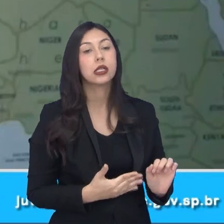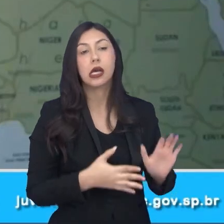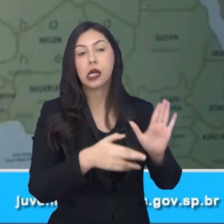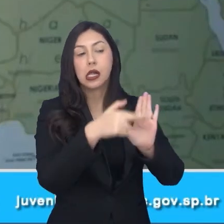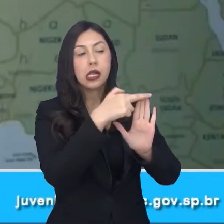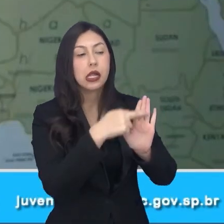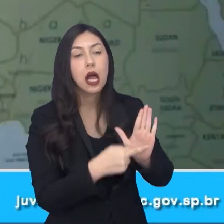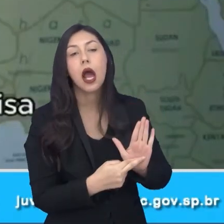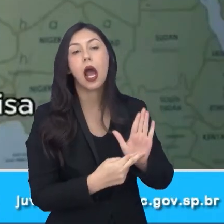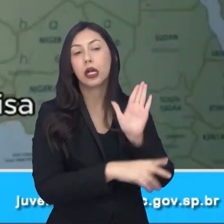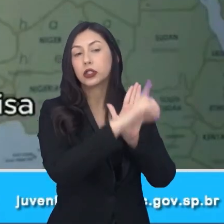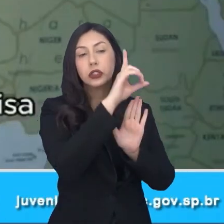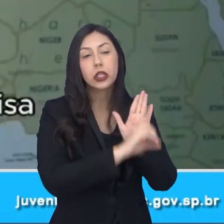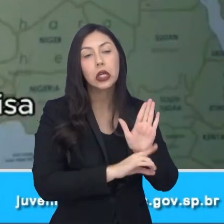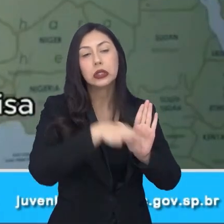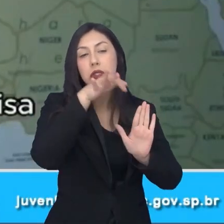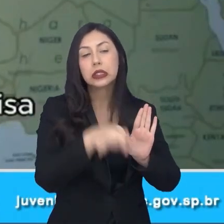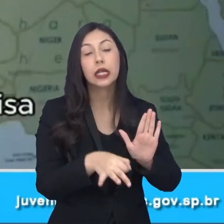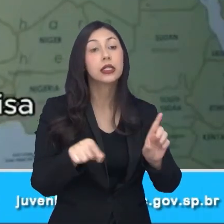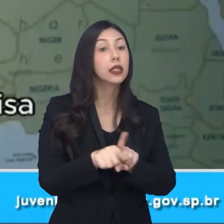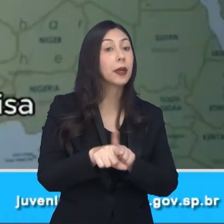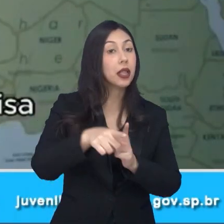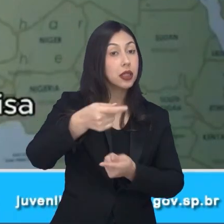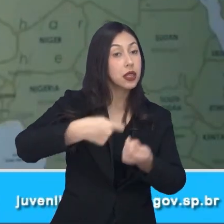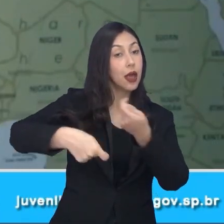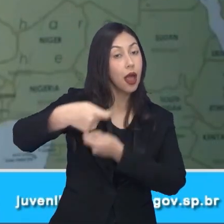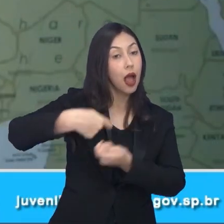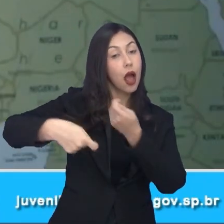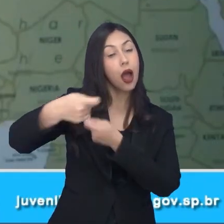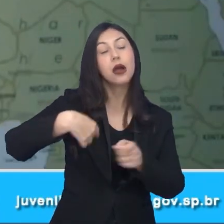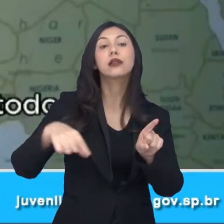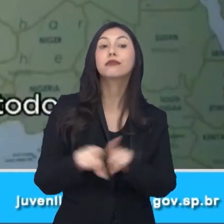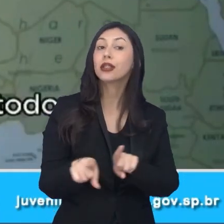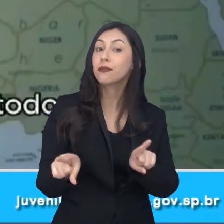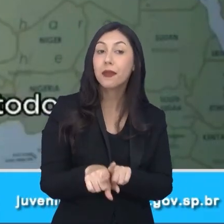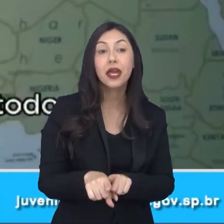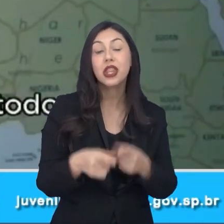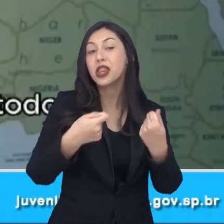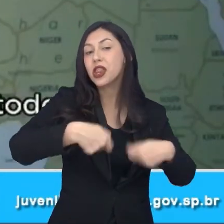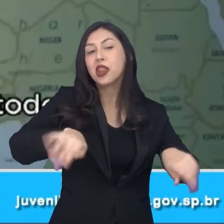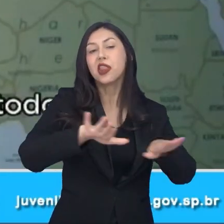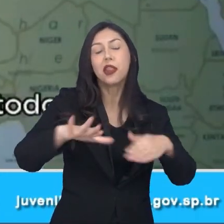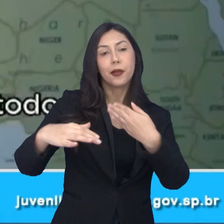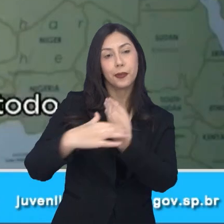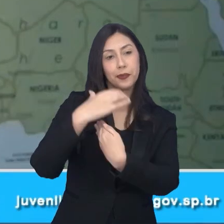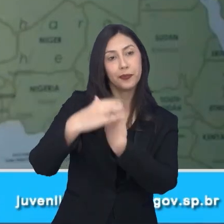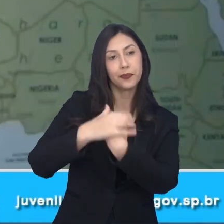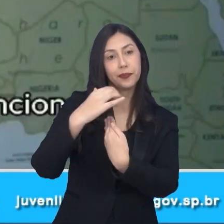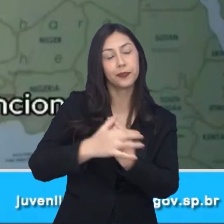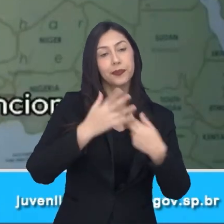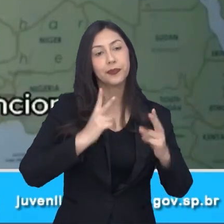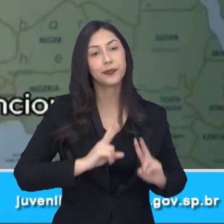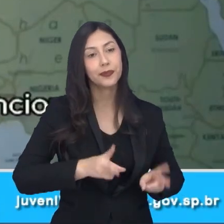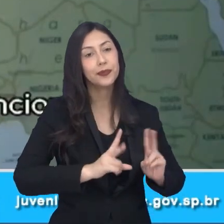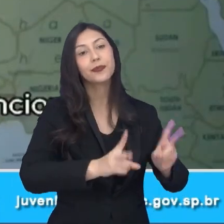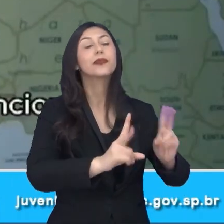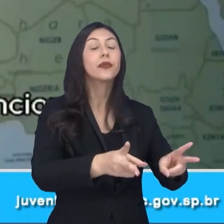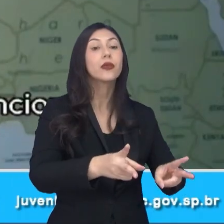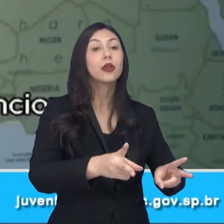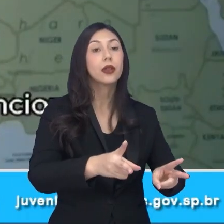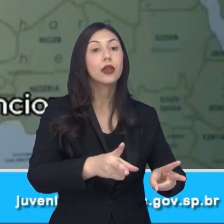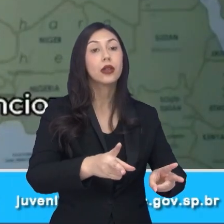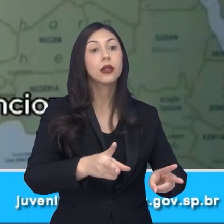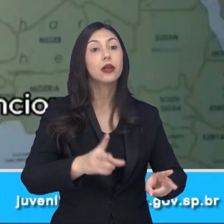são os seus direitos. Se você for um administrador, é a mesma coisa, você não vai ter que ter alguém te aconselhando o tempo todo. O direito faz